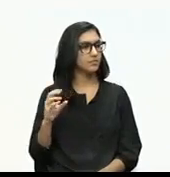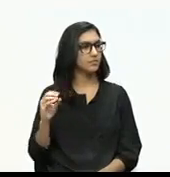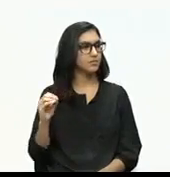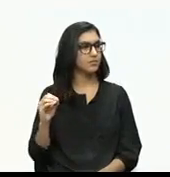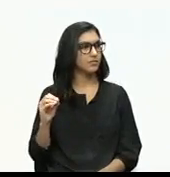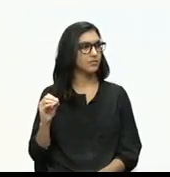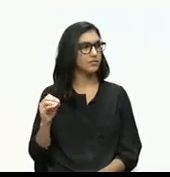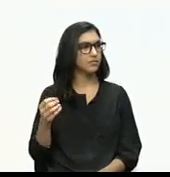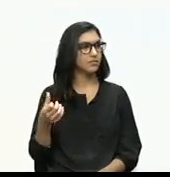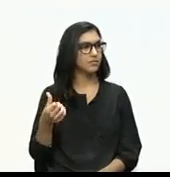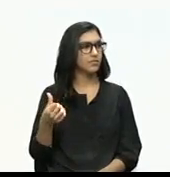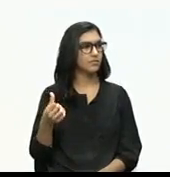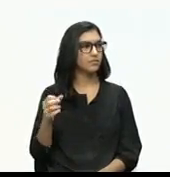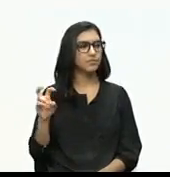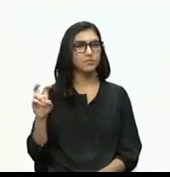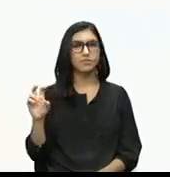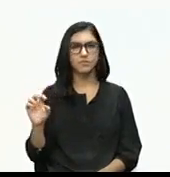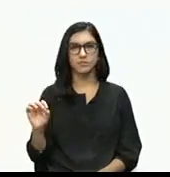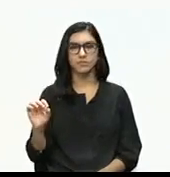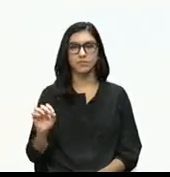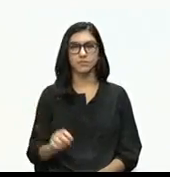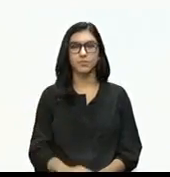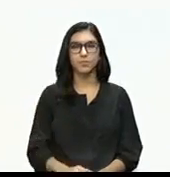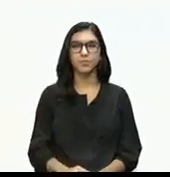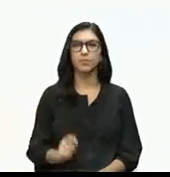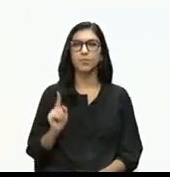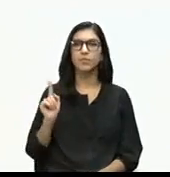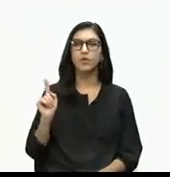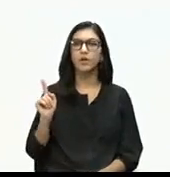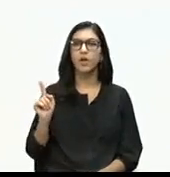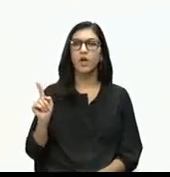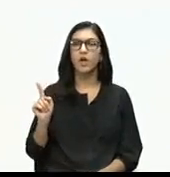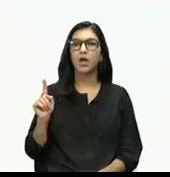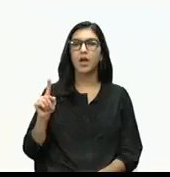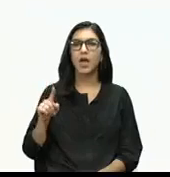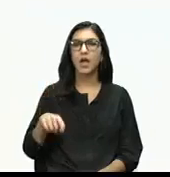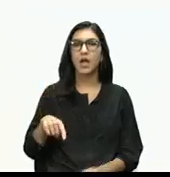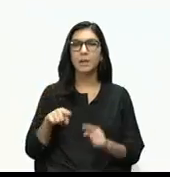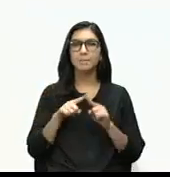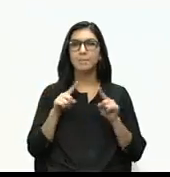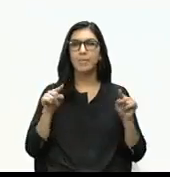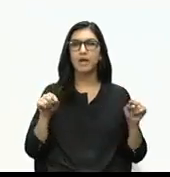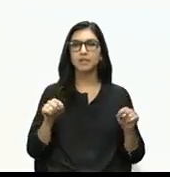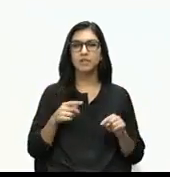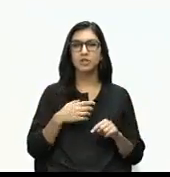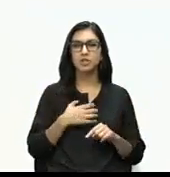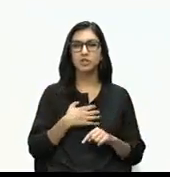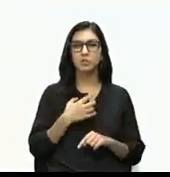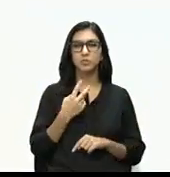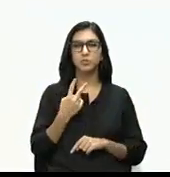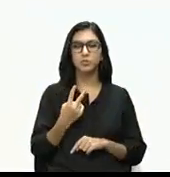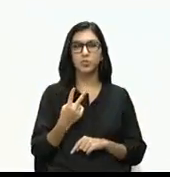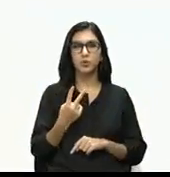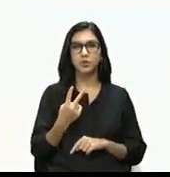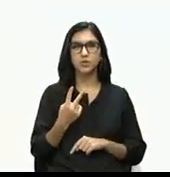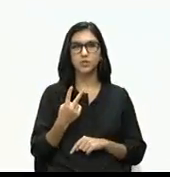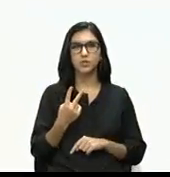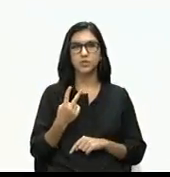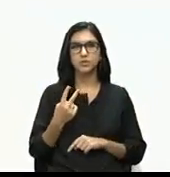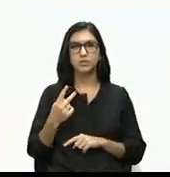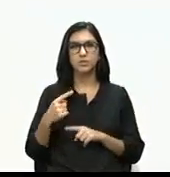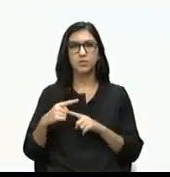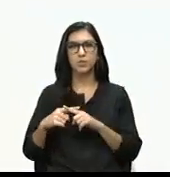400 e 650. Ela é uma matriz do tipo 2 por